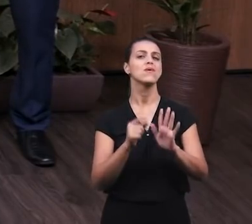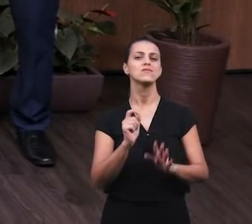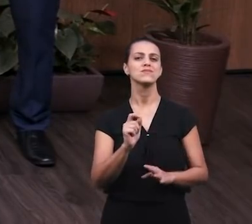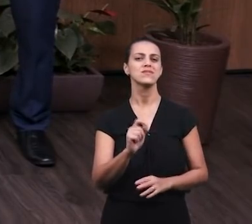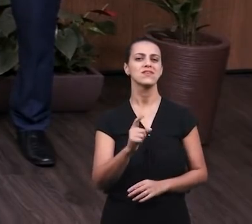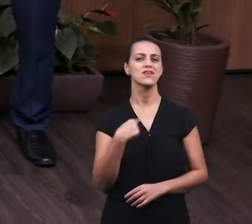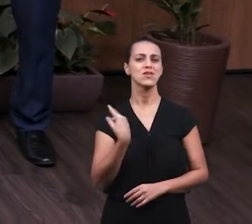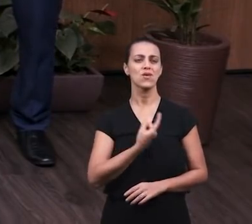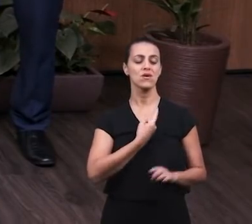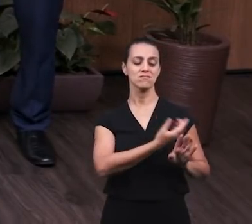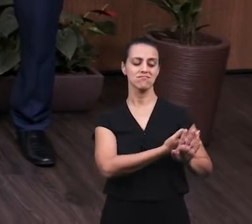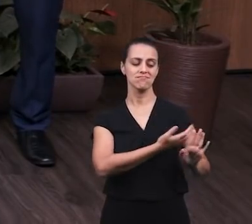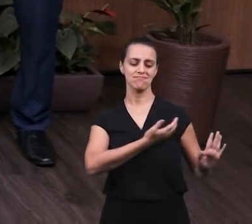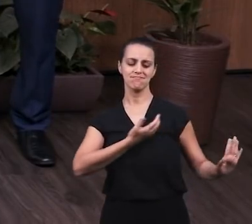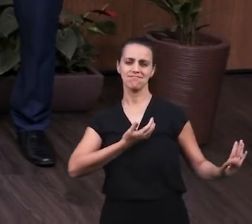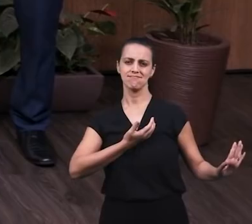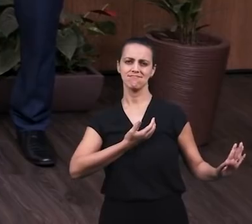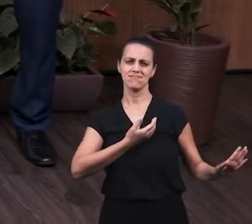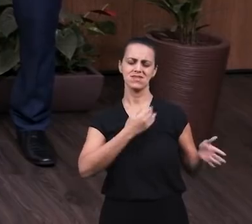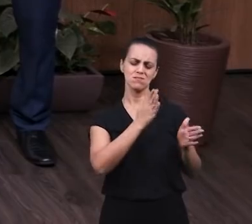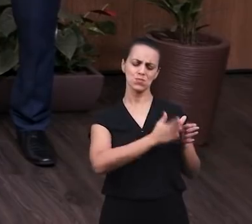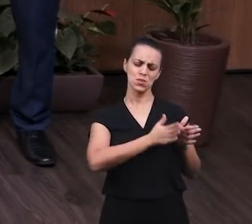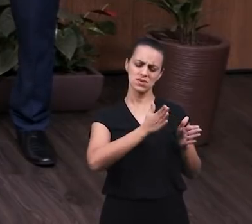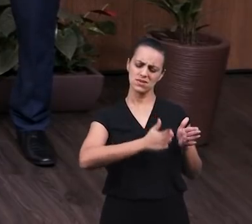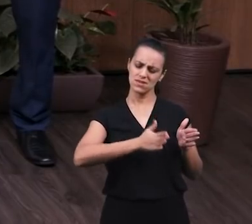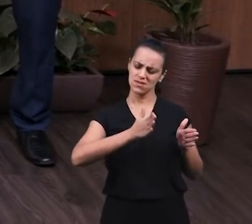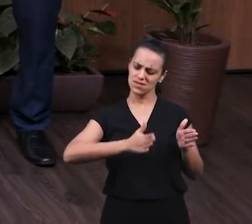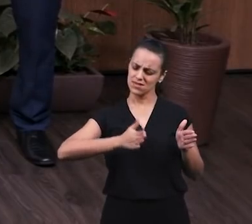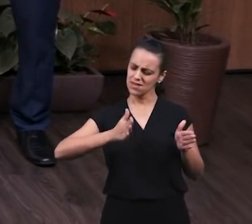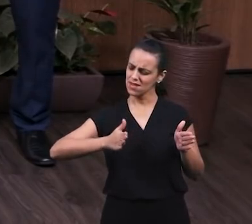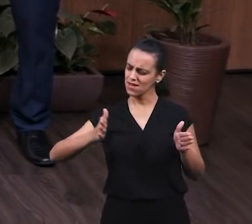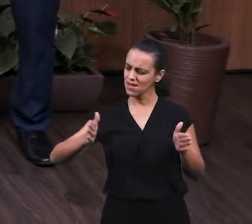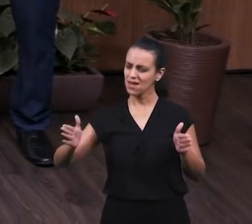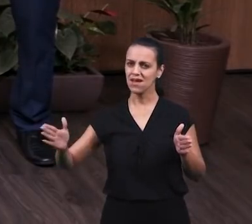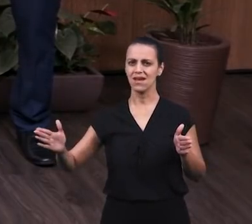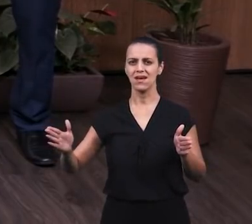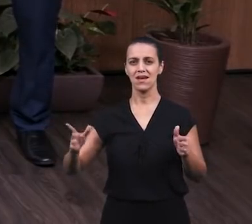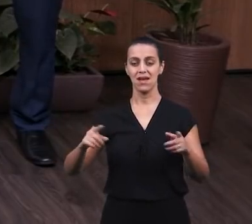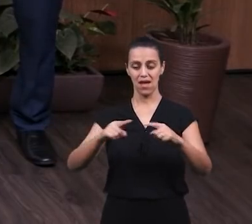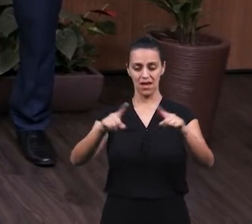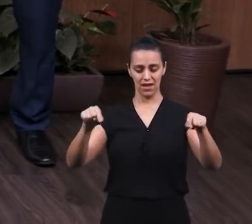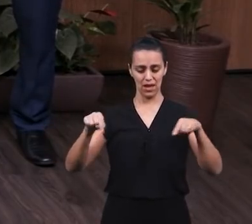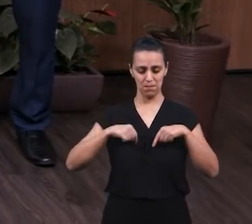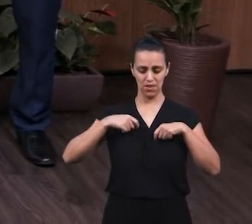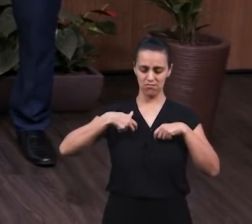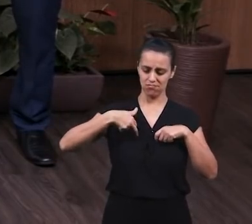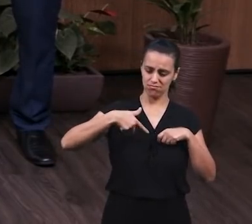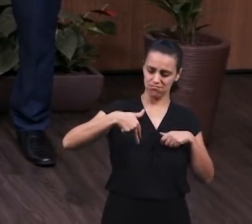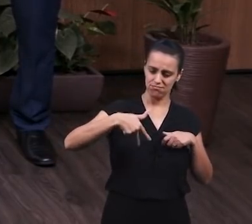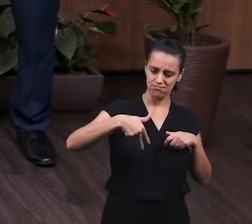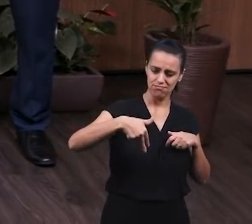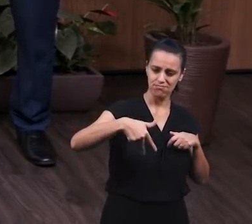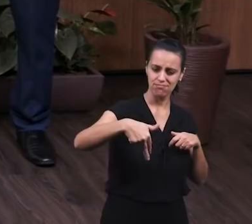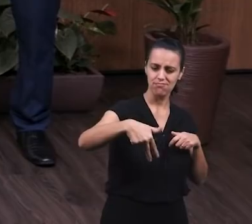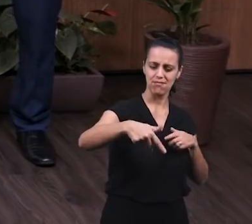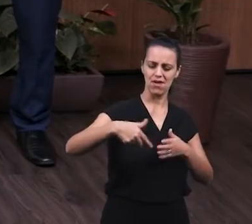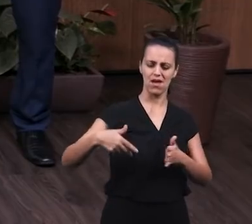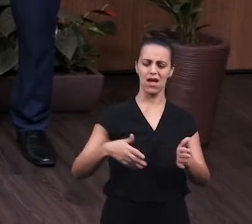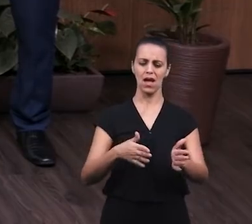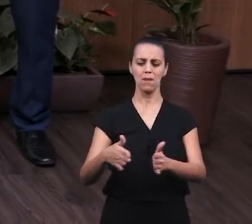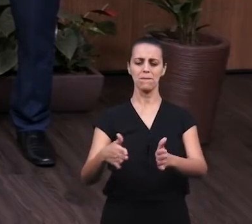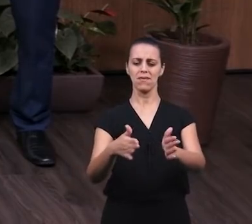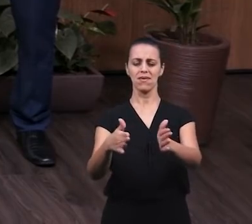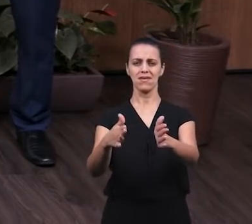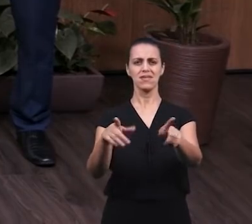Espírito. Amém. Todo esse processo, esse caminho que o sacerdote fazia aqui dentro e o sumo sacerdote